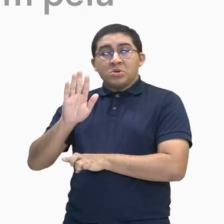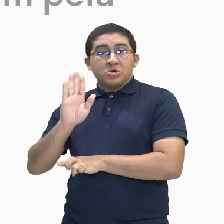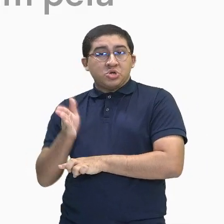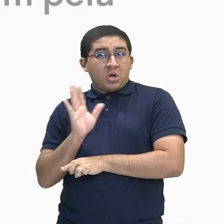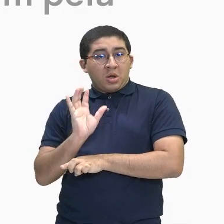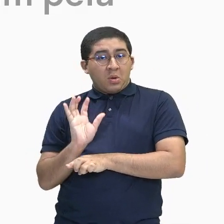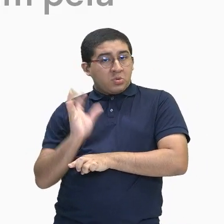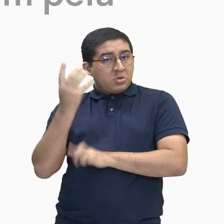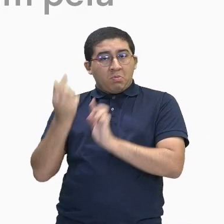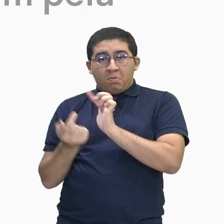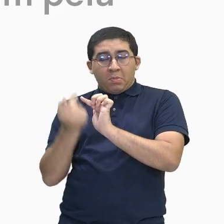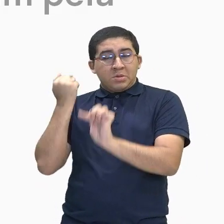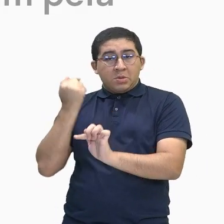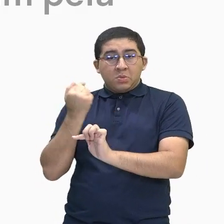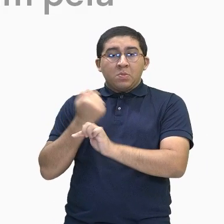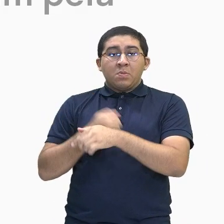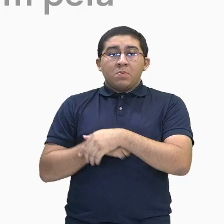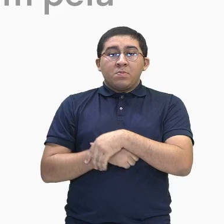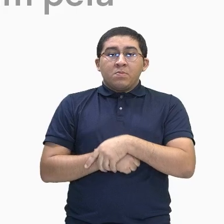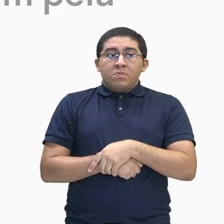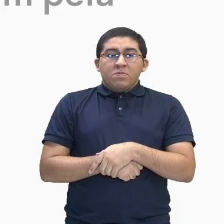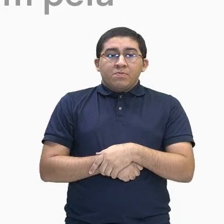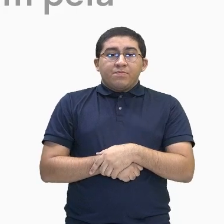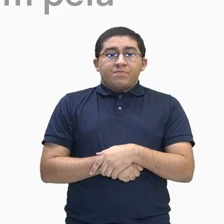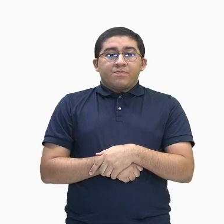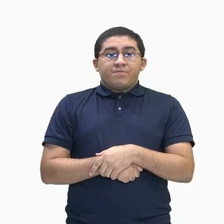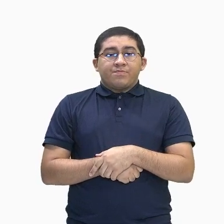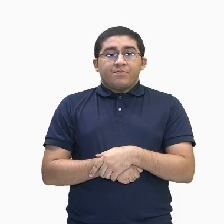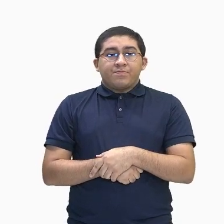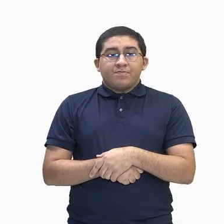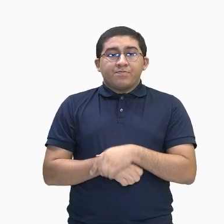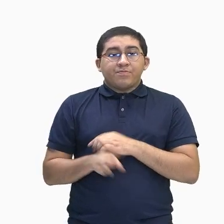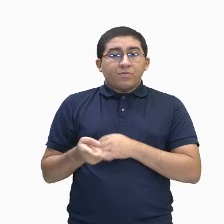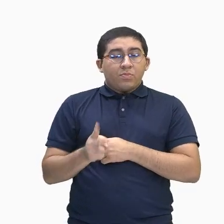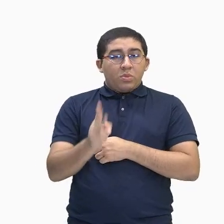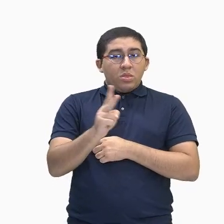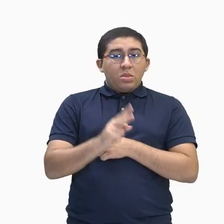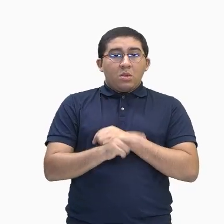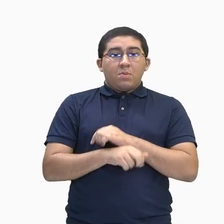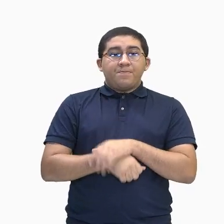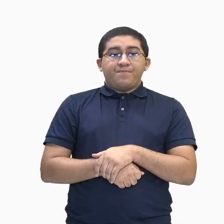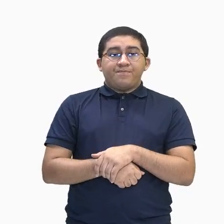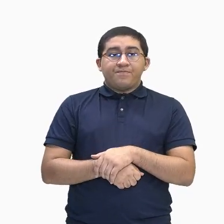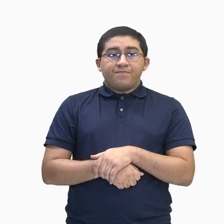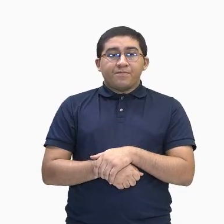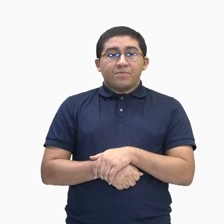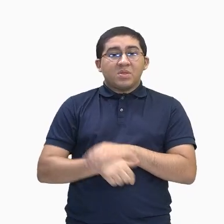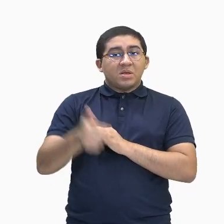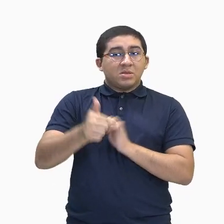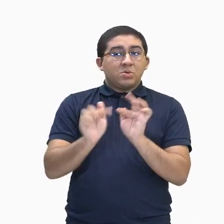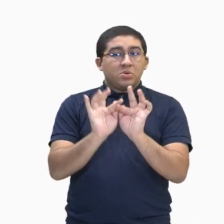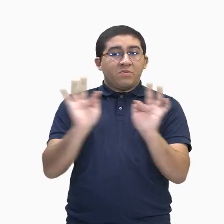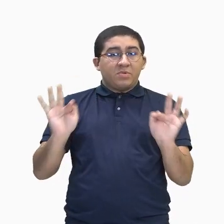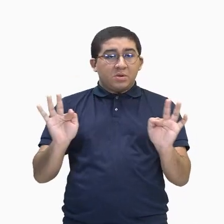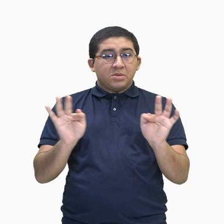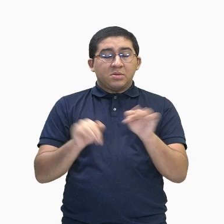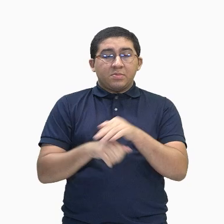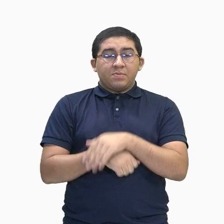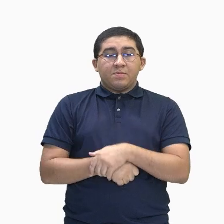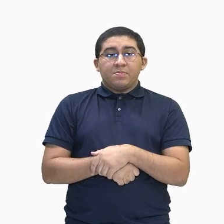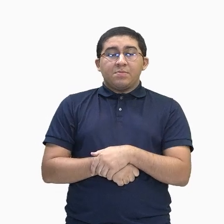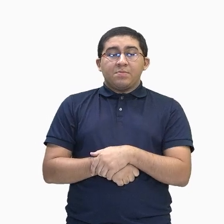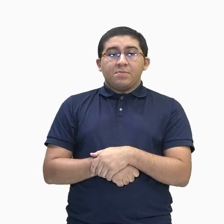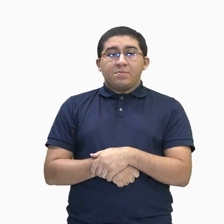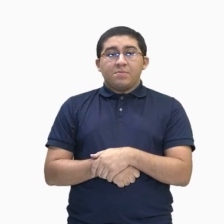sido finalizada, ok? Vamos continuar aqui com as cenas. A cena 2. They went to the creek